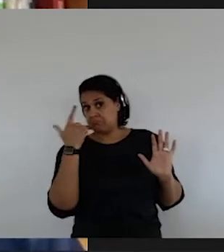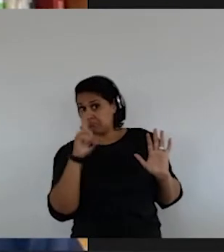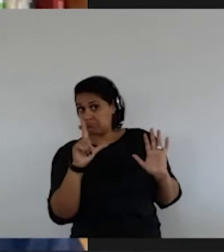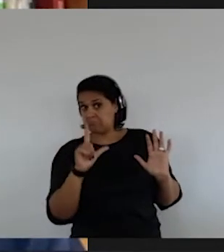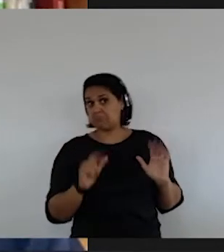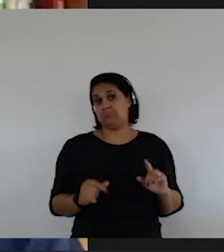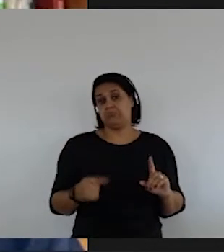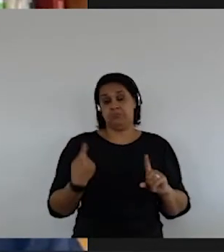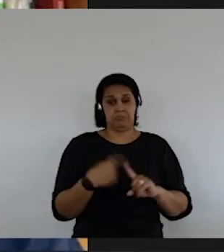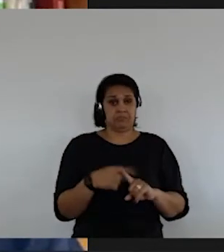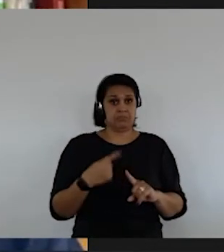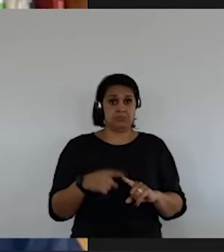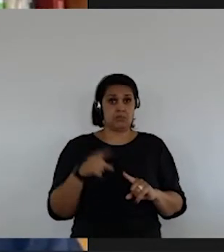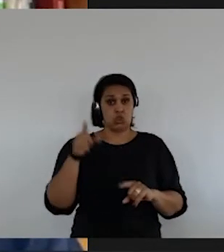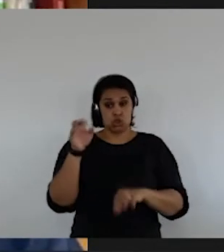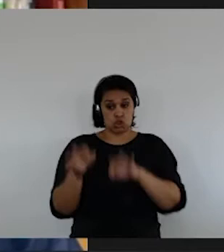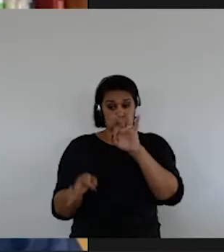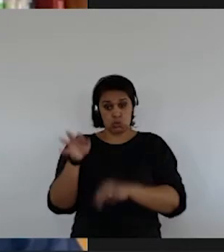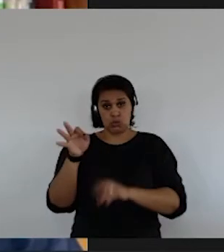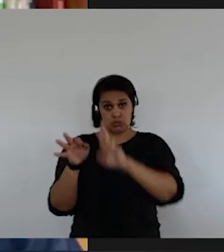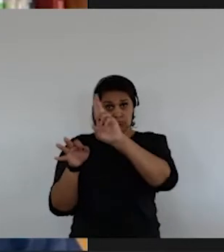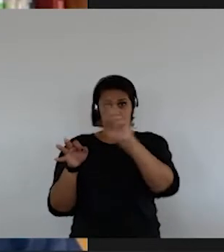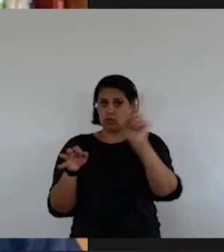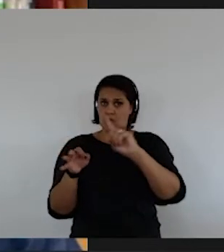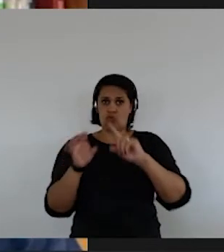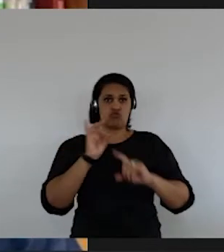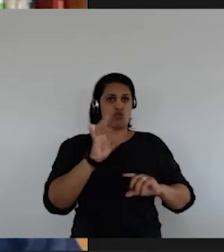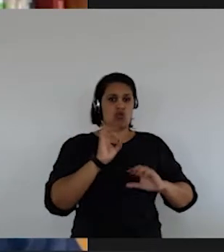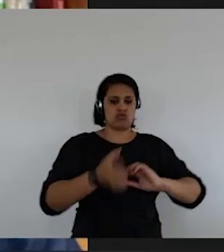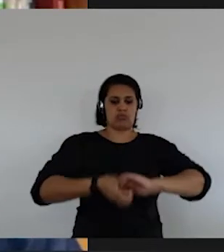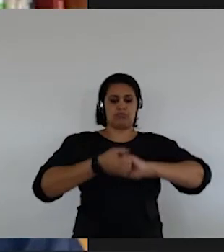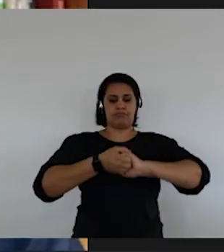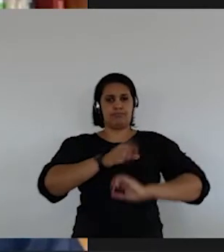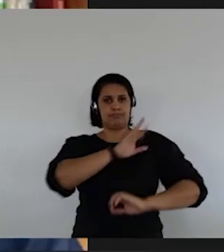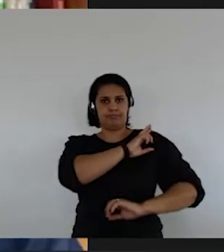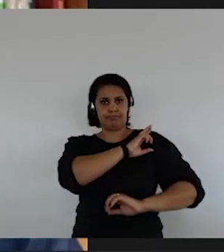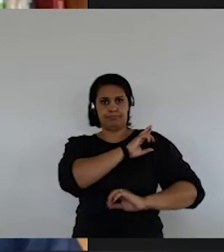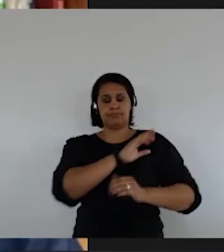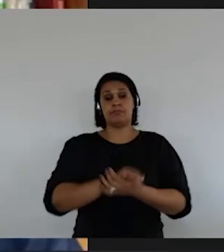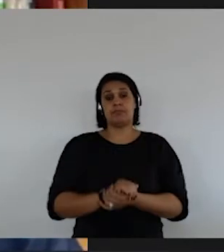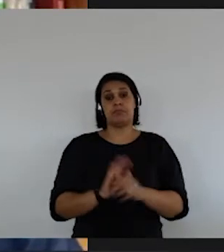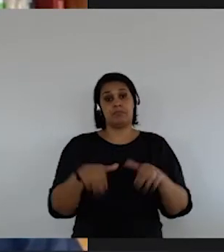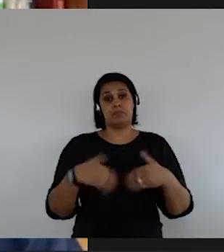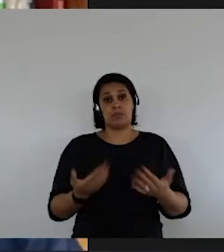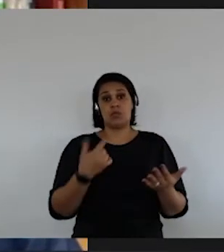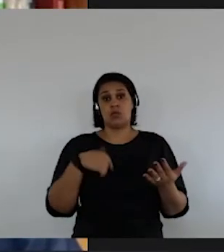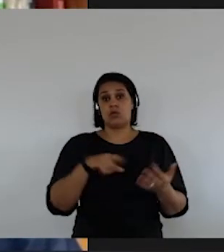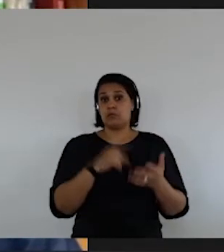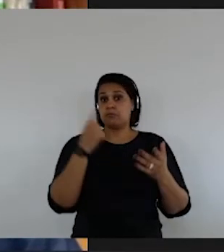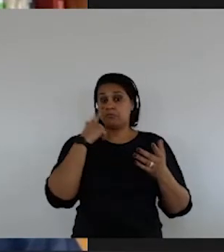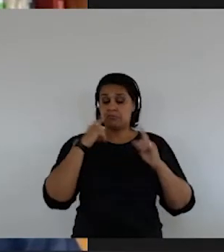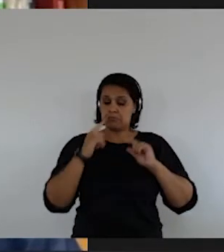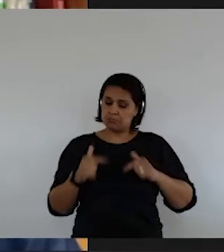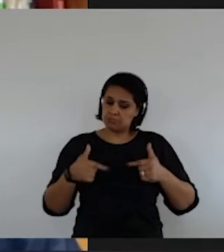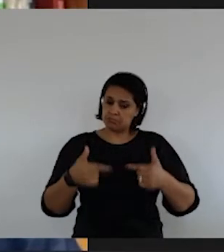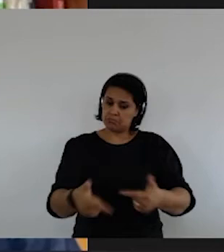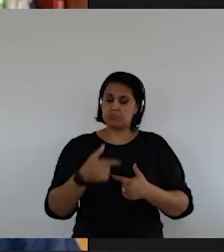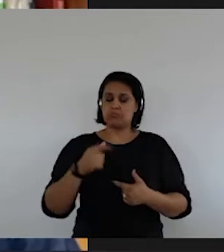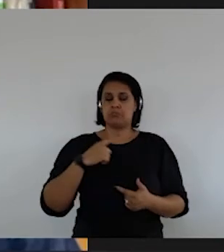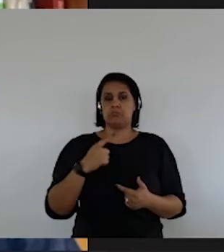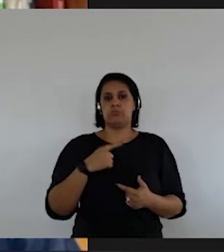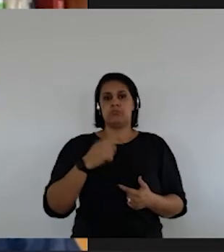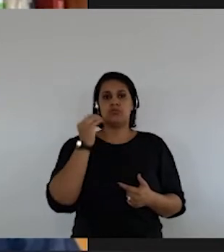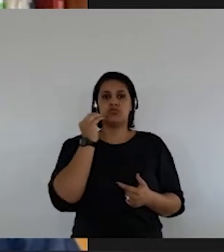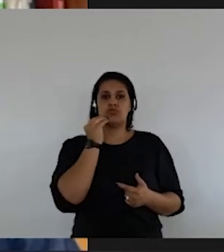José, pelos juízes, é muitas vezes feita por conciliadores. Então, sentimos aqui também um avanço nos métodos adequados